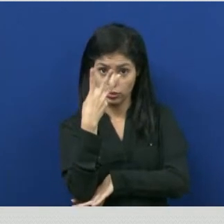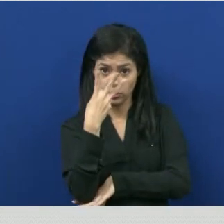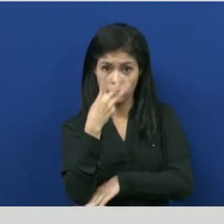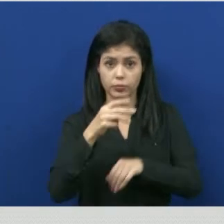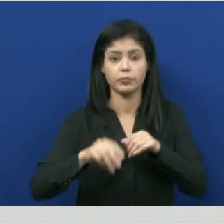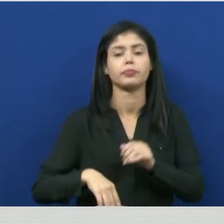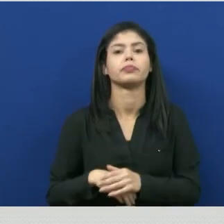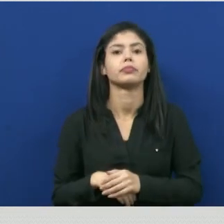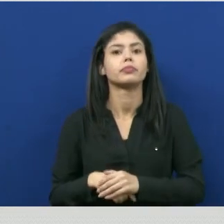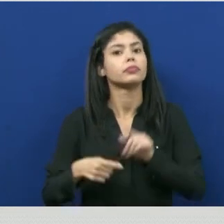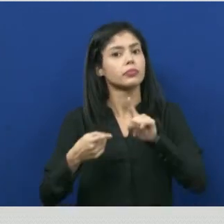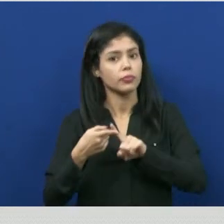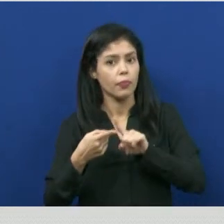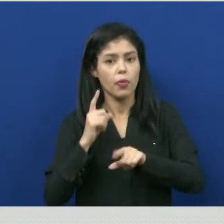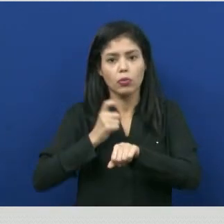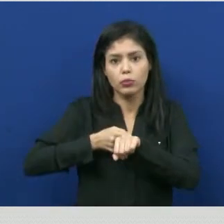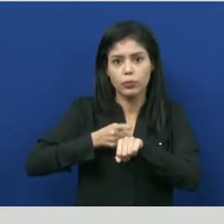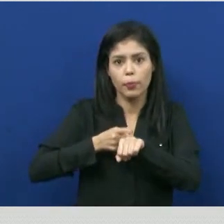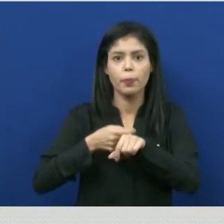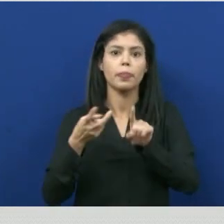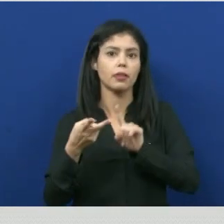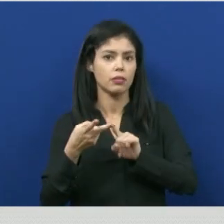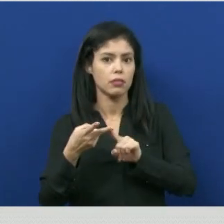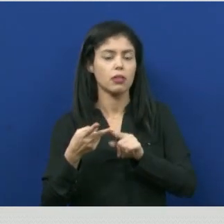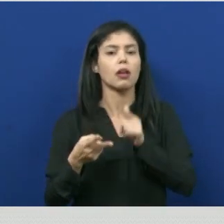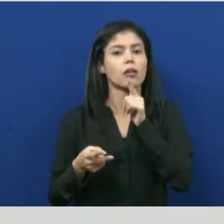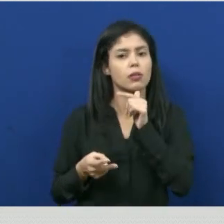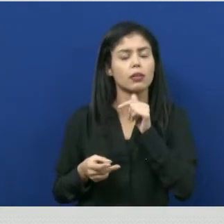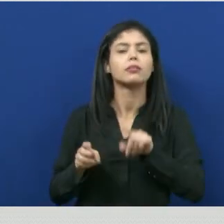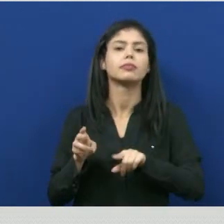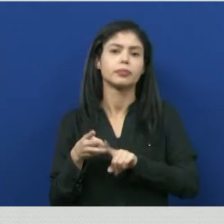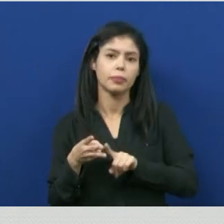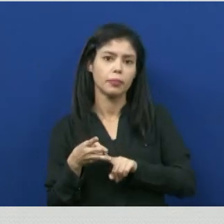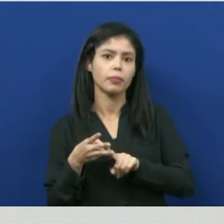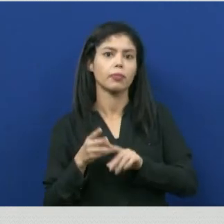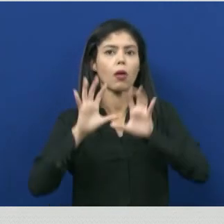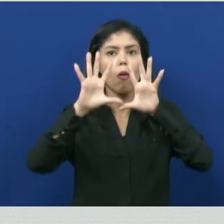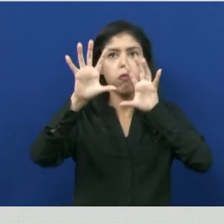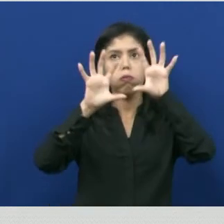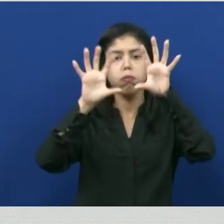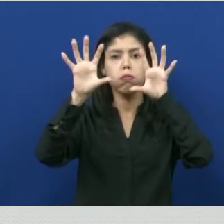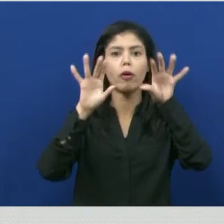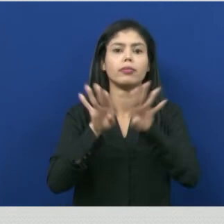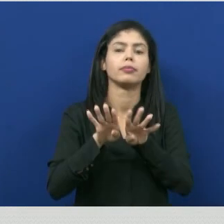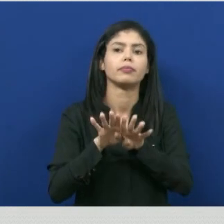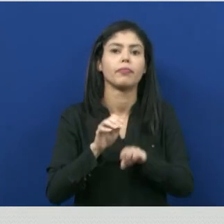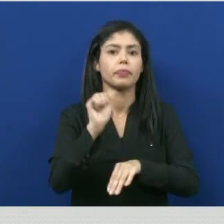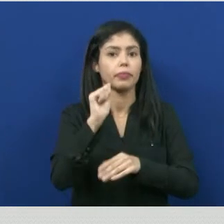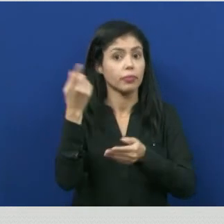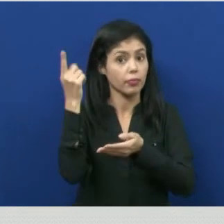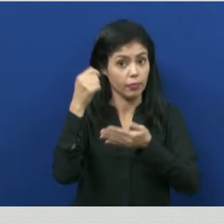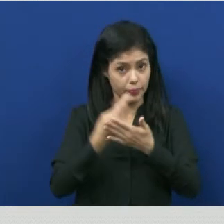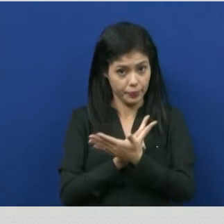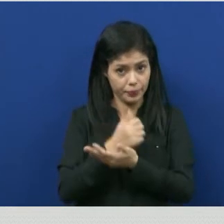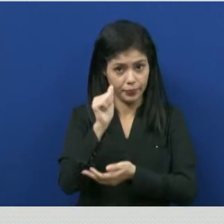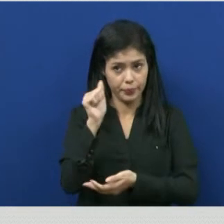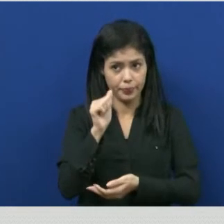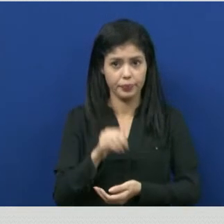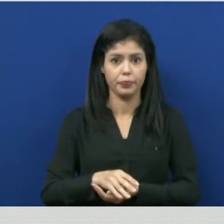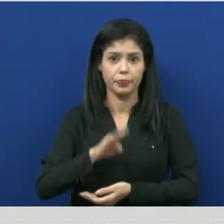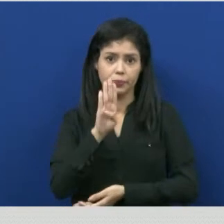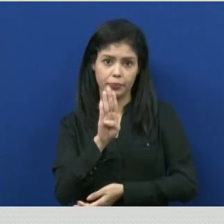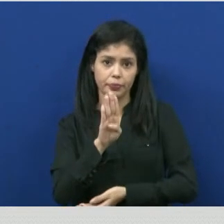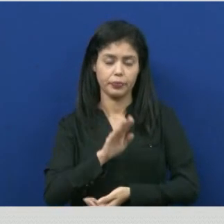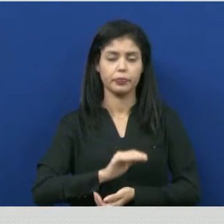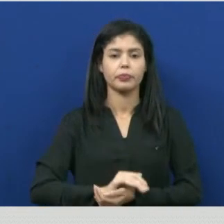matéria, tanto no estado sólido, quanto no estado líquido e quanto no estado gasoso. Sendo assim, a letra A está incorreta. Letra